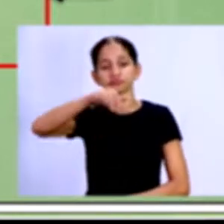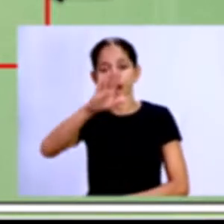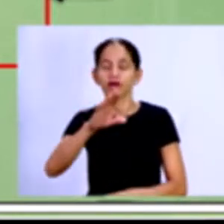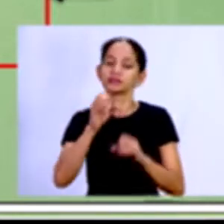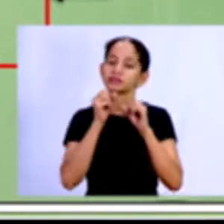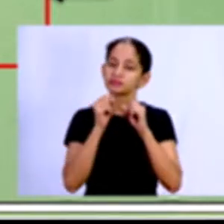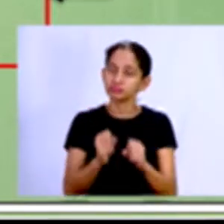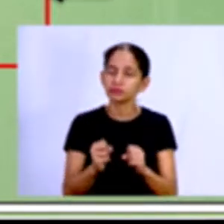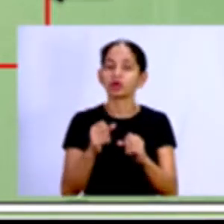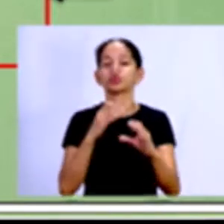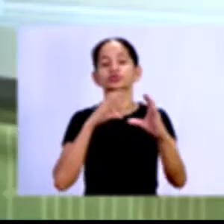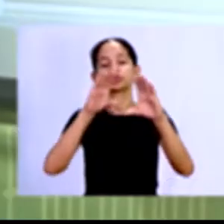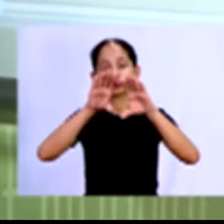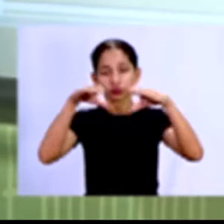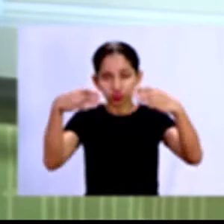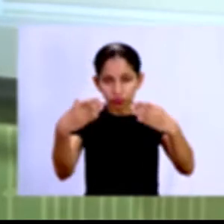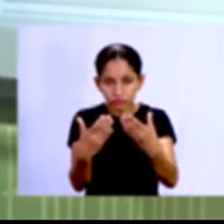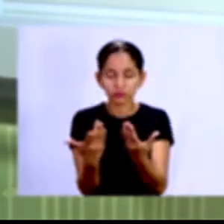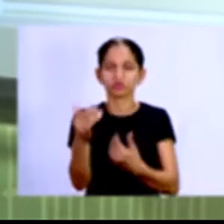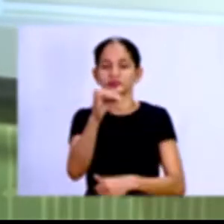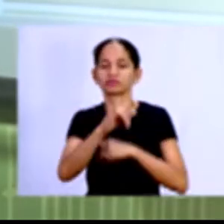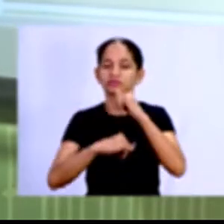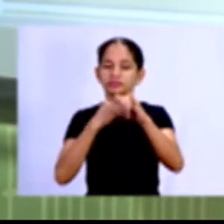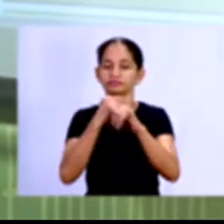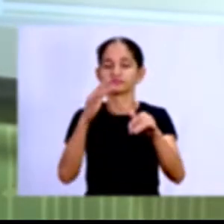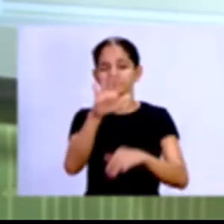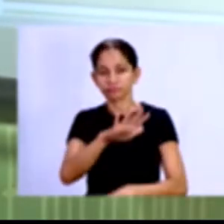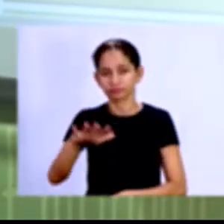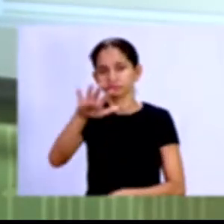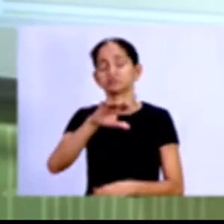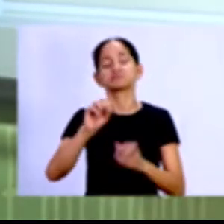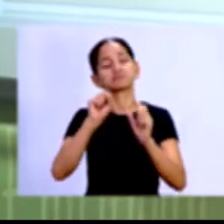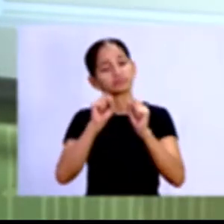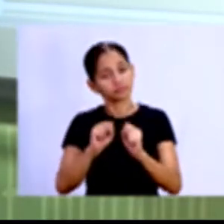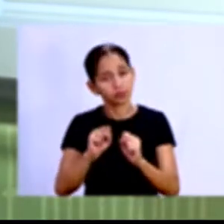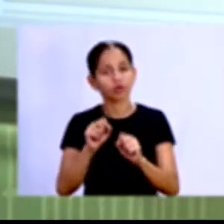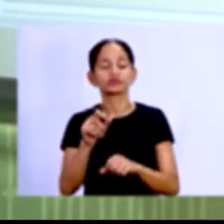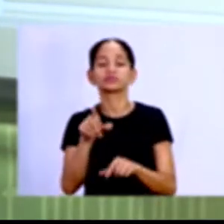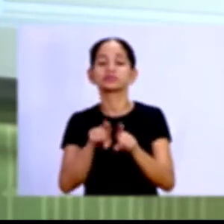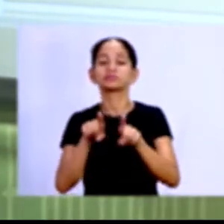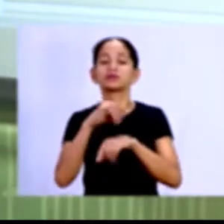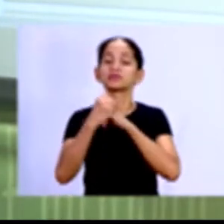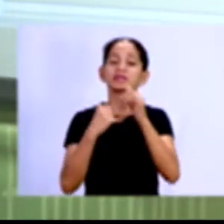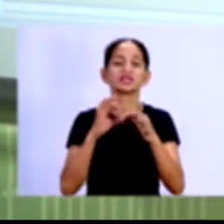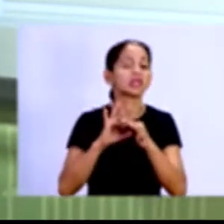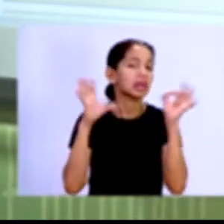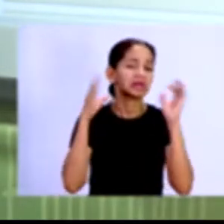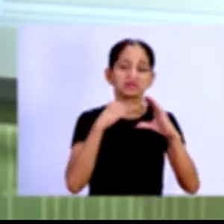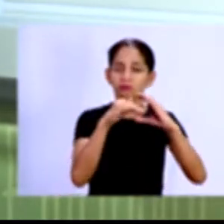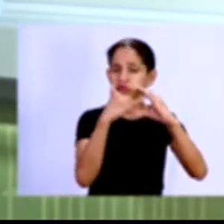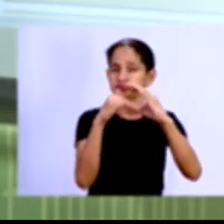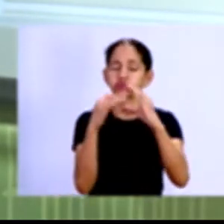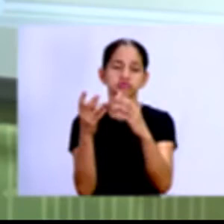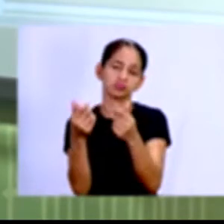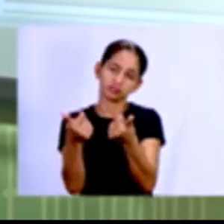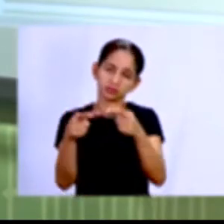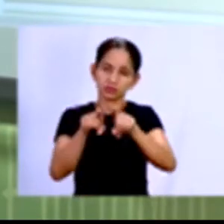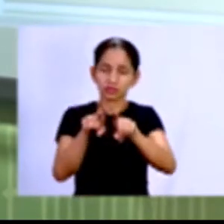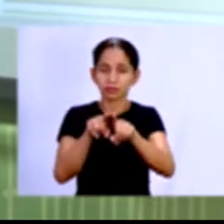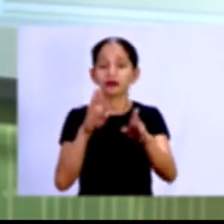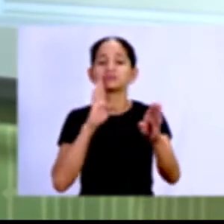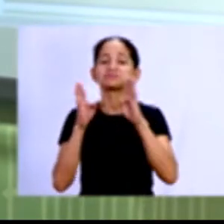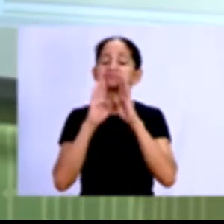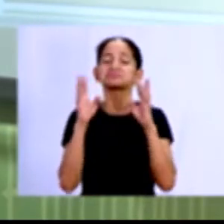as comunidades virtuais de aprendizagem, como para o ambiente virtual e também para as